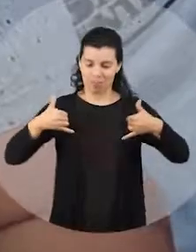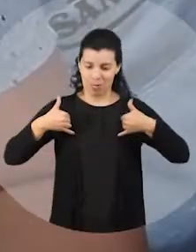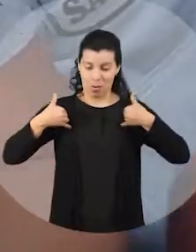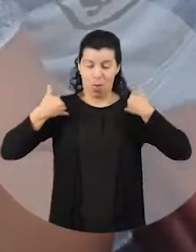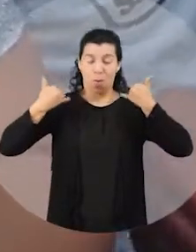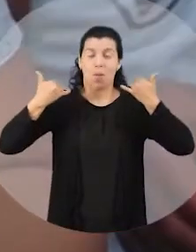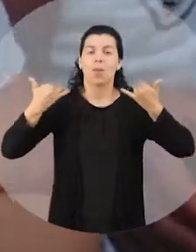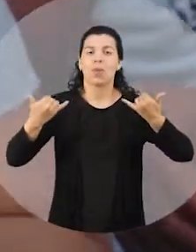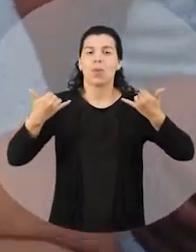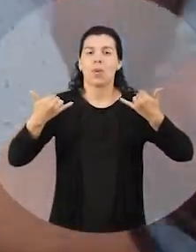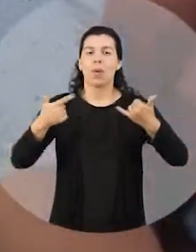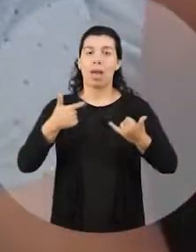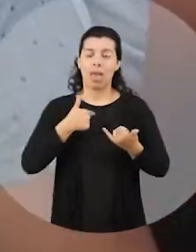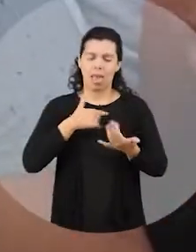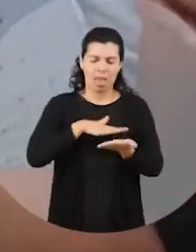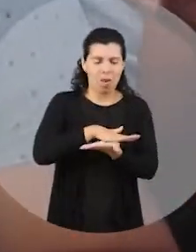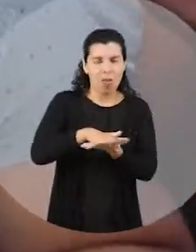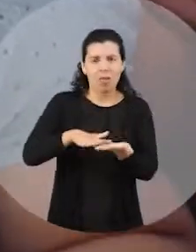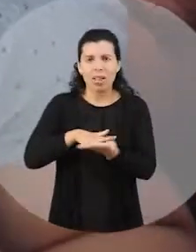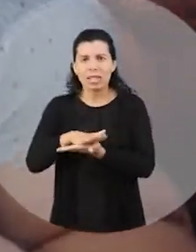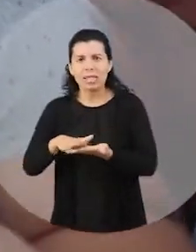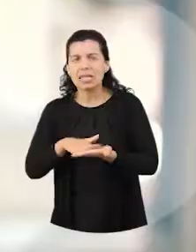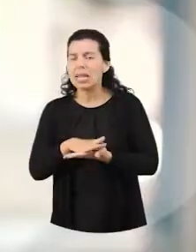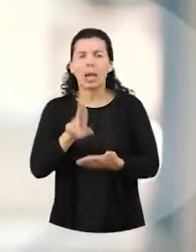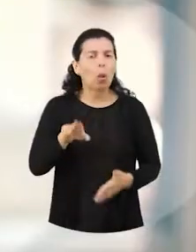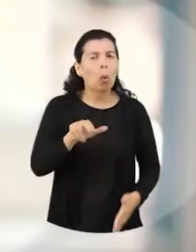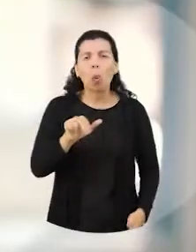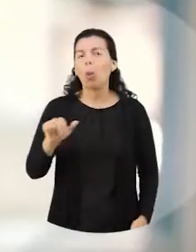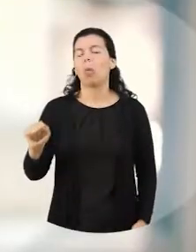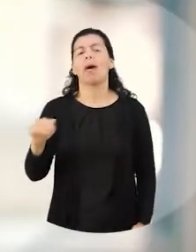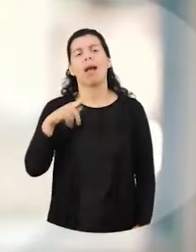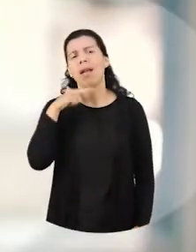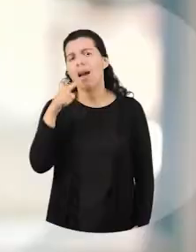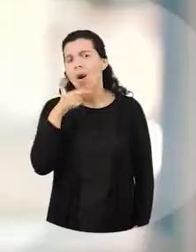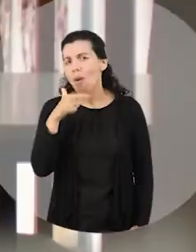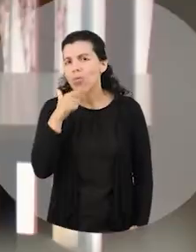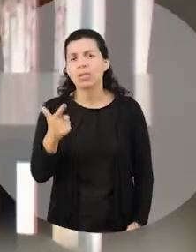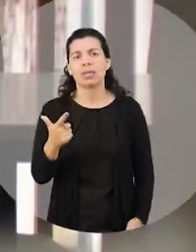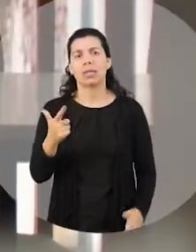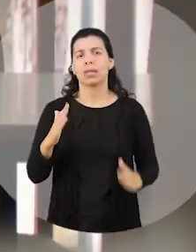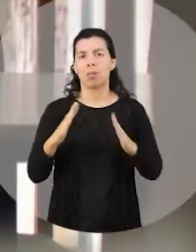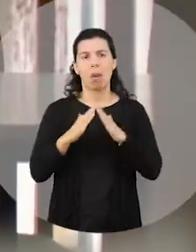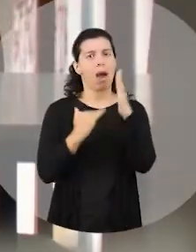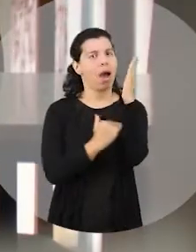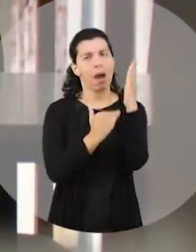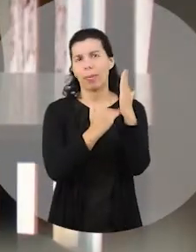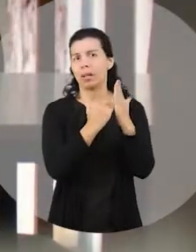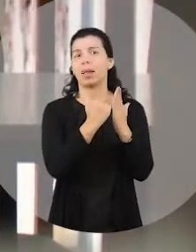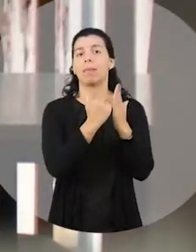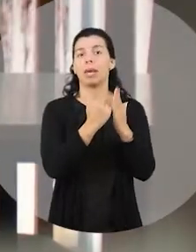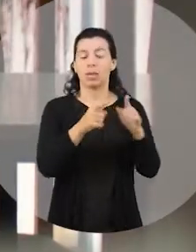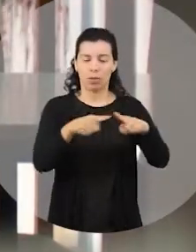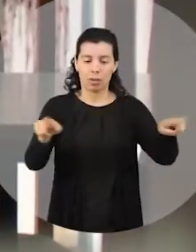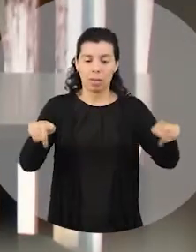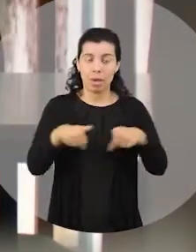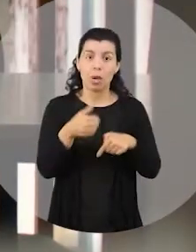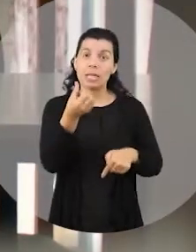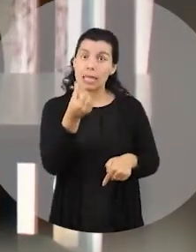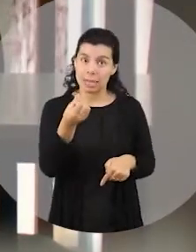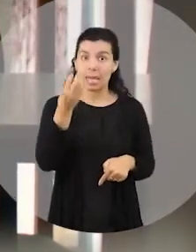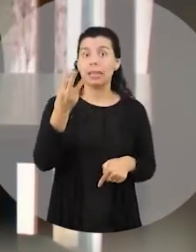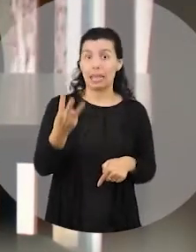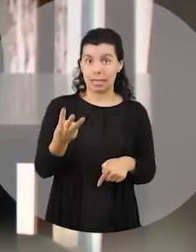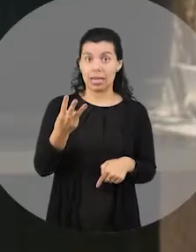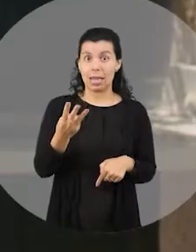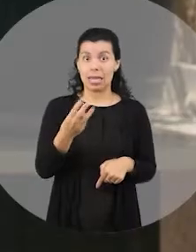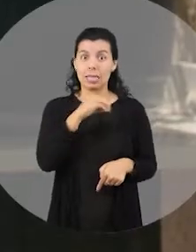mergulha que uma faxineira como a gente nunca ia chegar até um apartamento desse de 63 metros quadrados